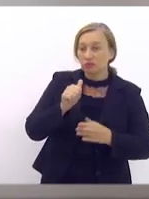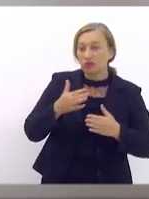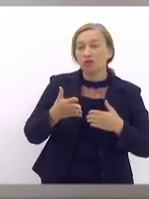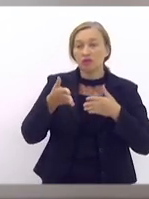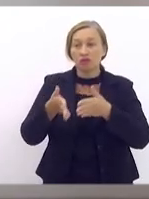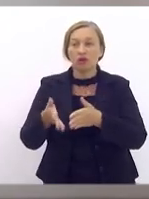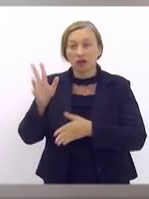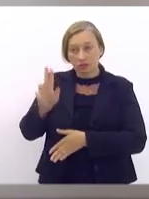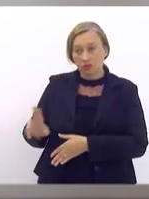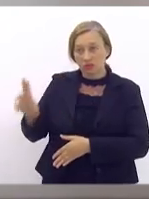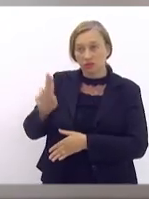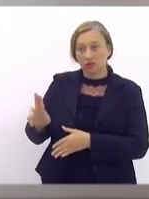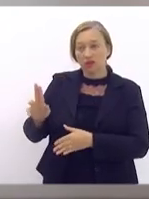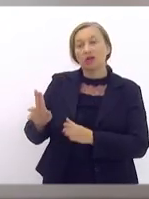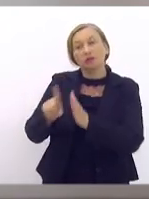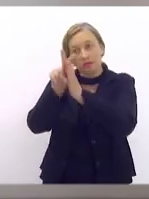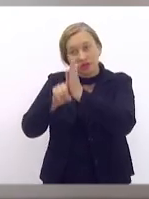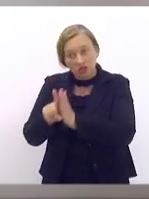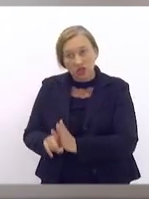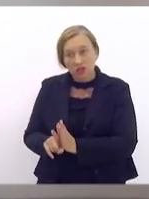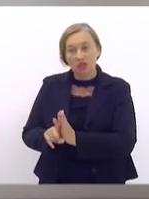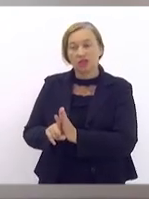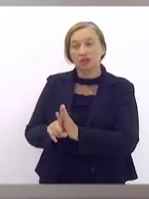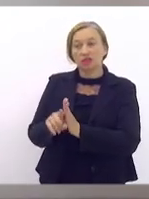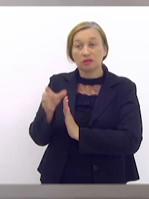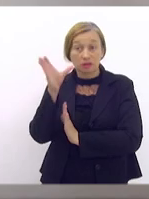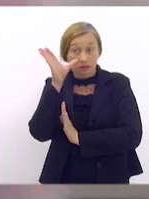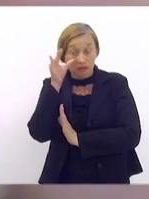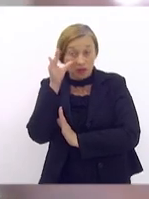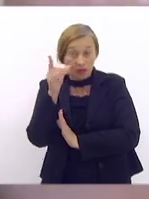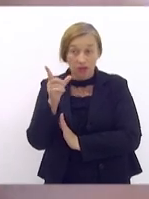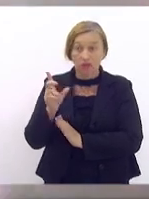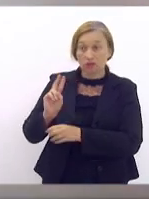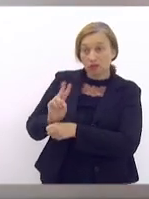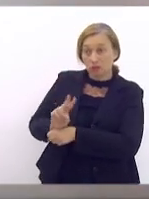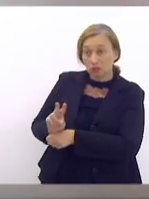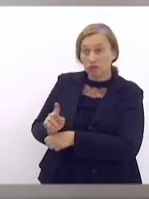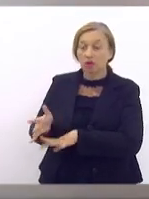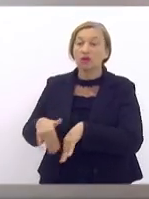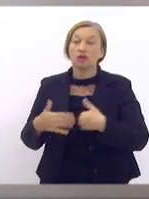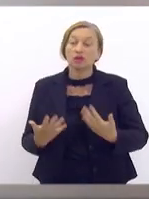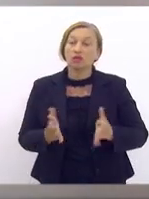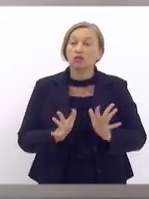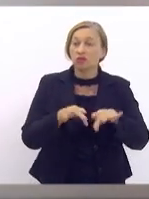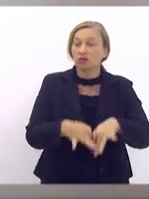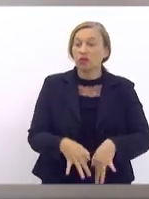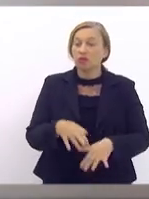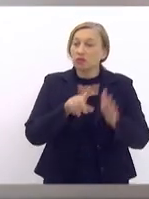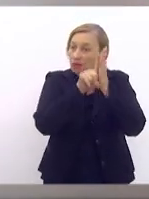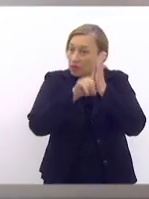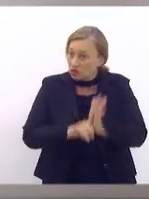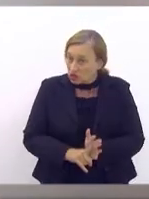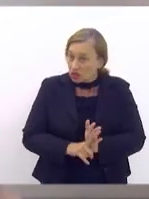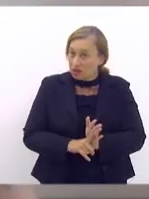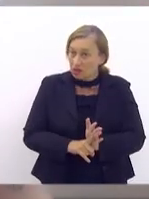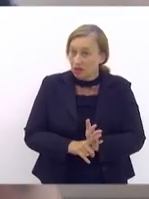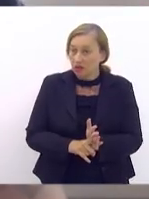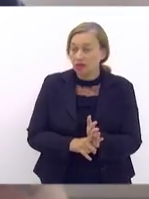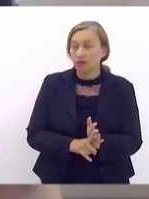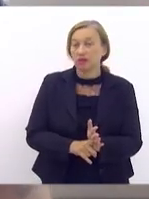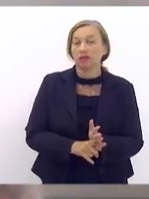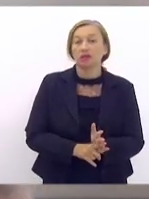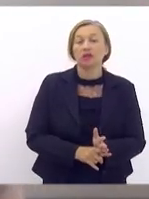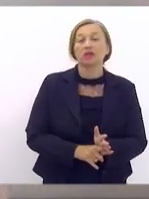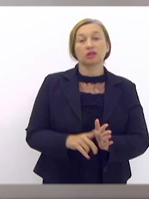para a universidade e para pesquisas de interesse do observatório. Então, acaba que, no final das contas, o resultado daquela pesquisa, que é o caso da pesquisa com a